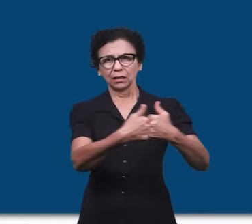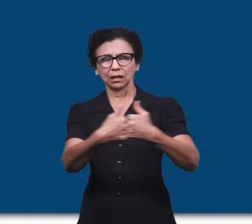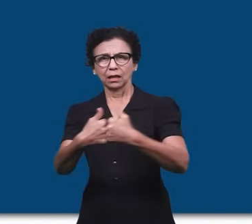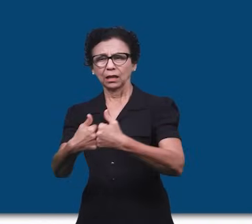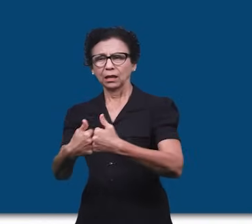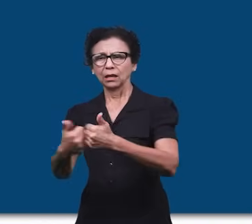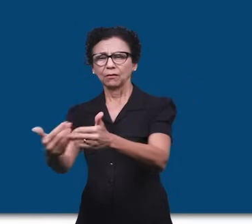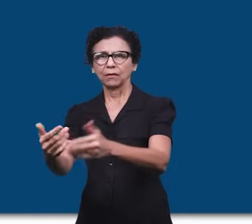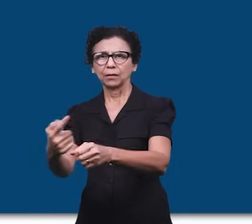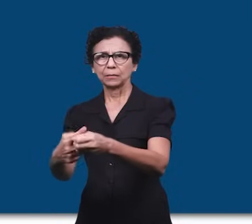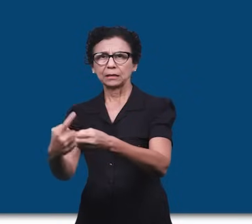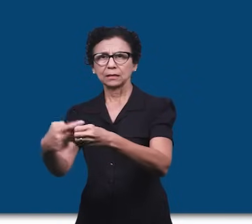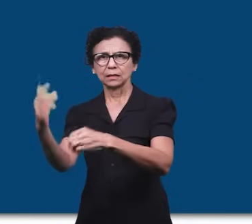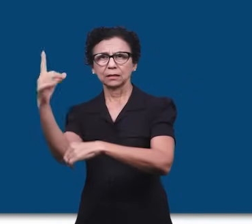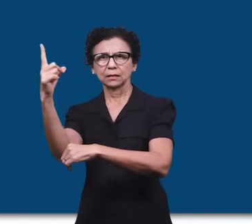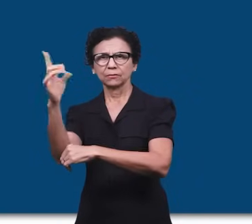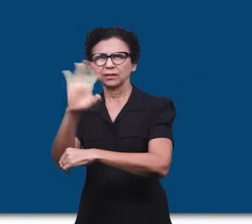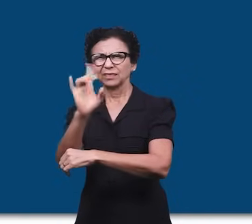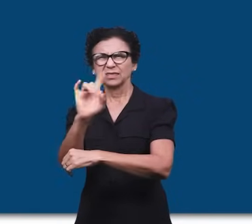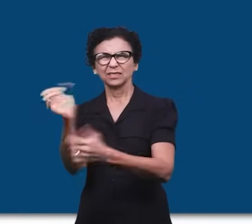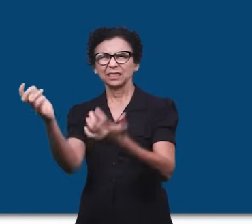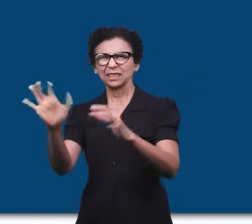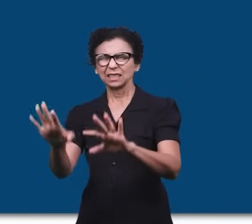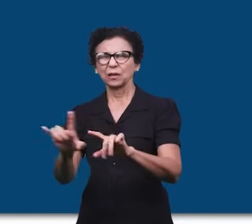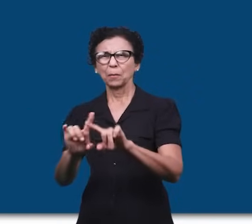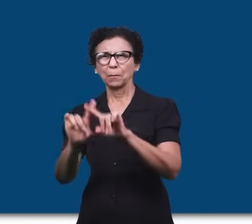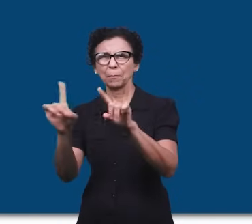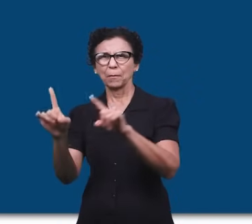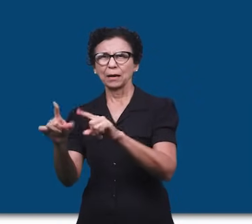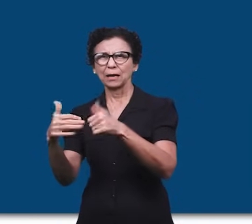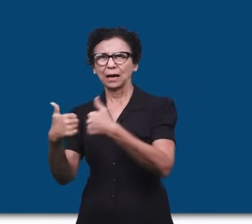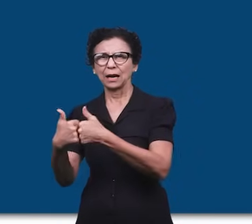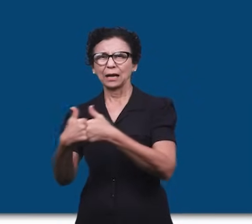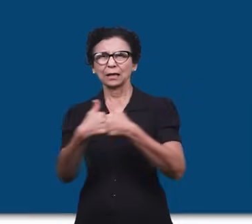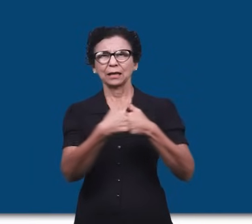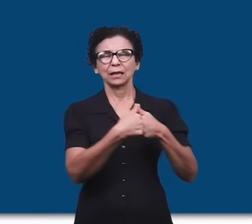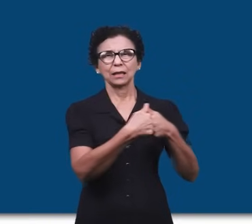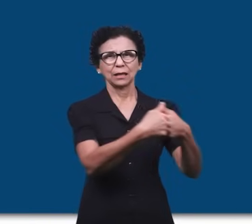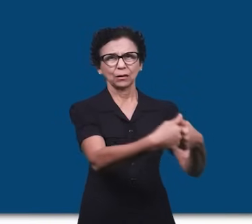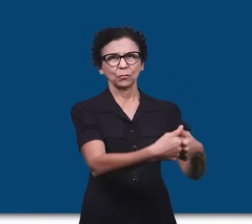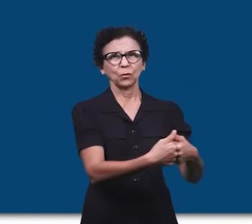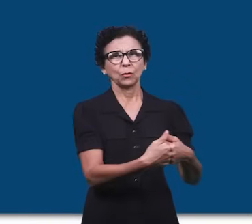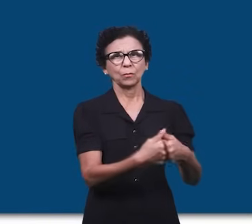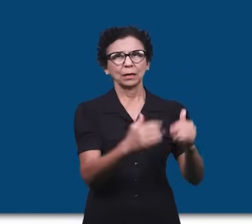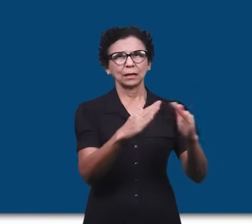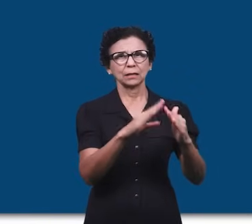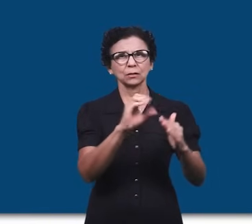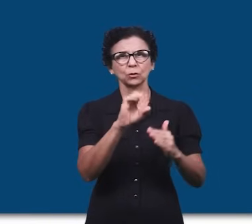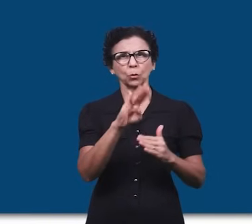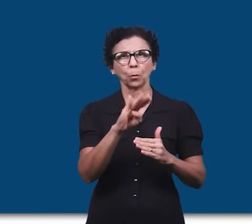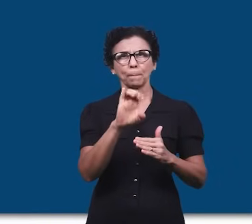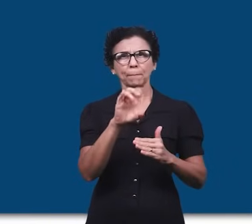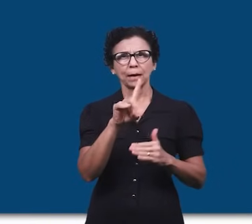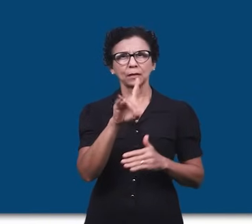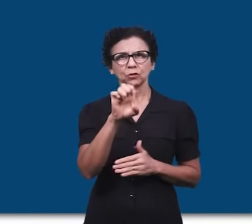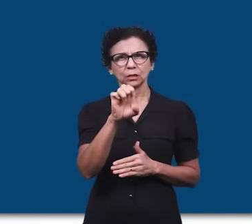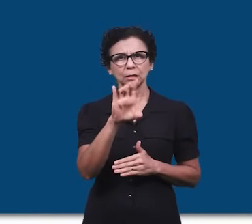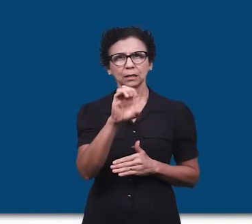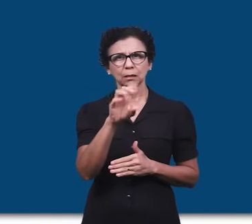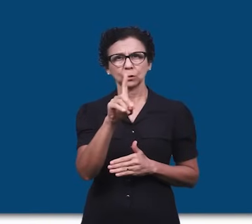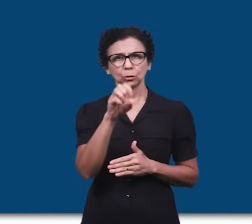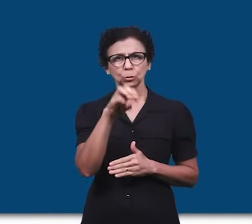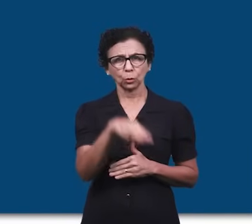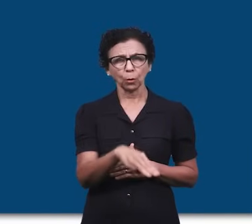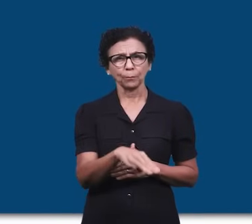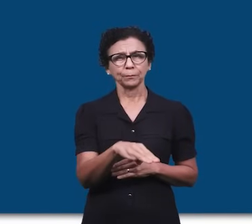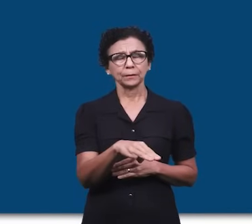mas Davi a fez levar à casa de Obed-edom, o geteu. E ficou a arca do